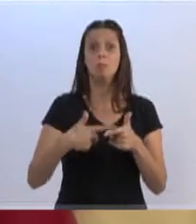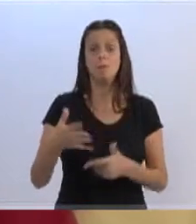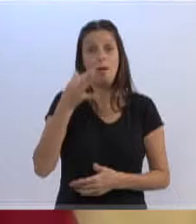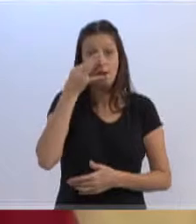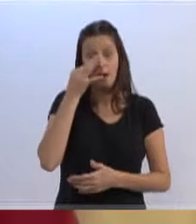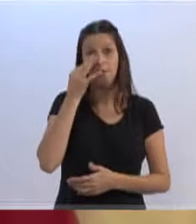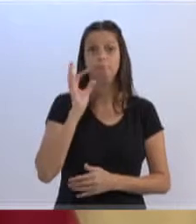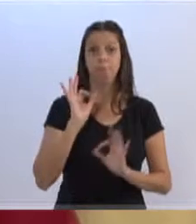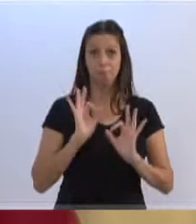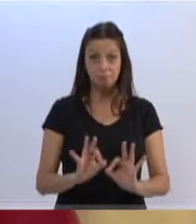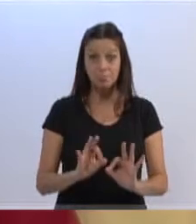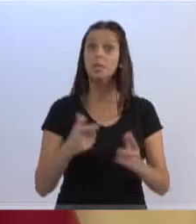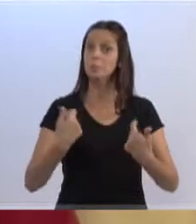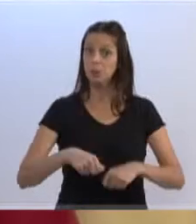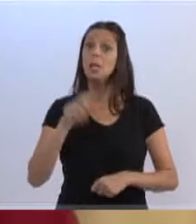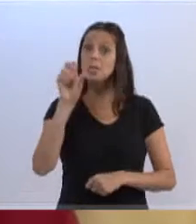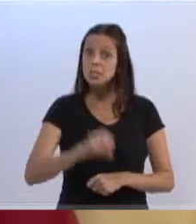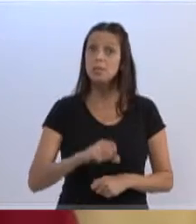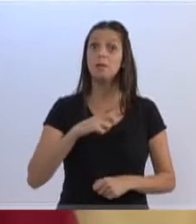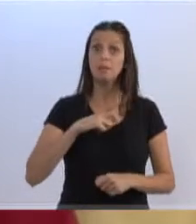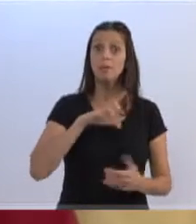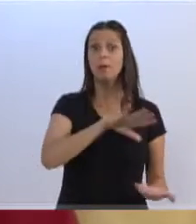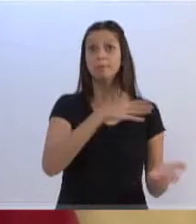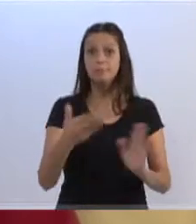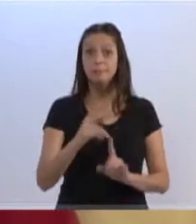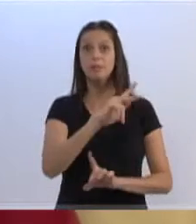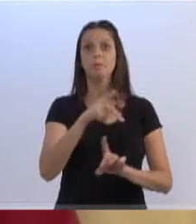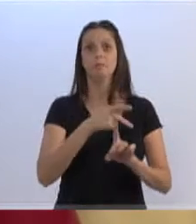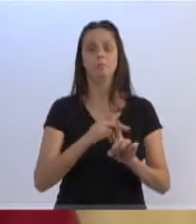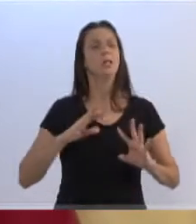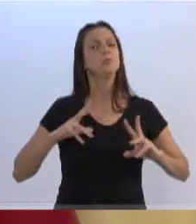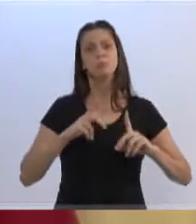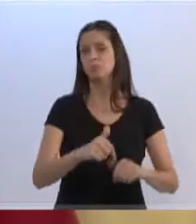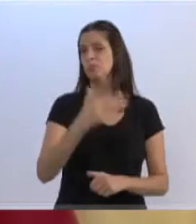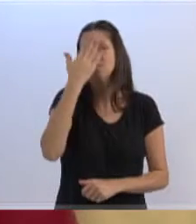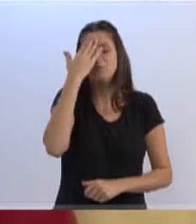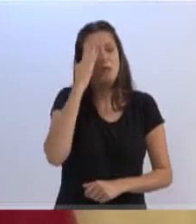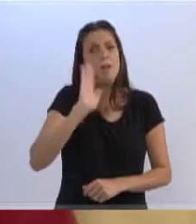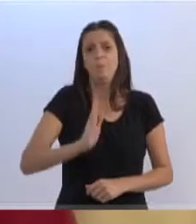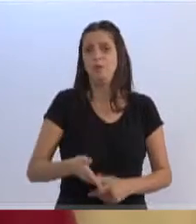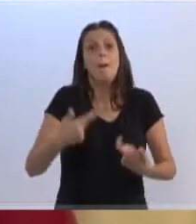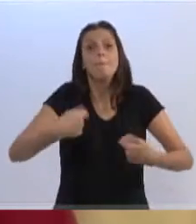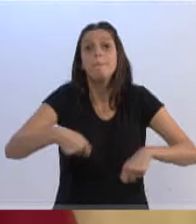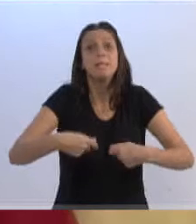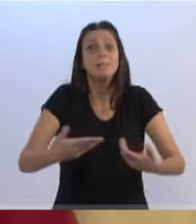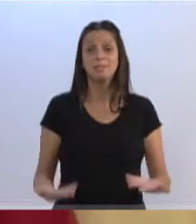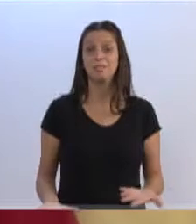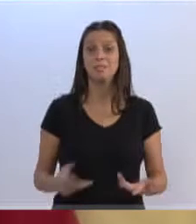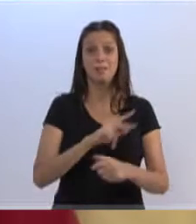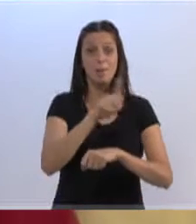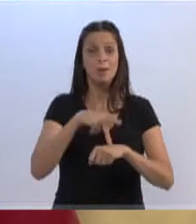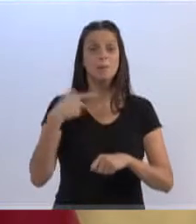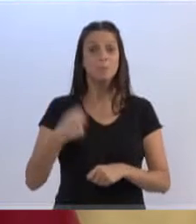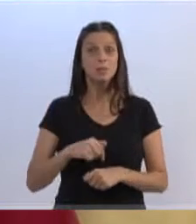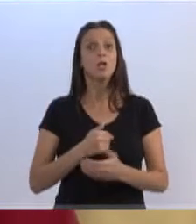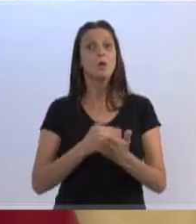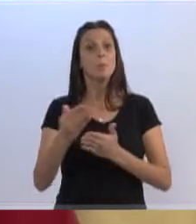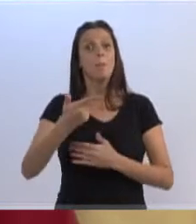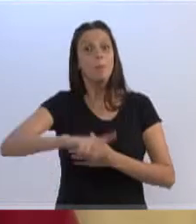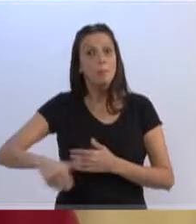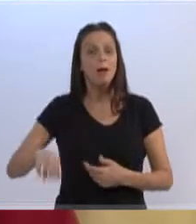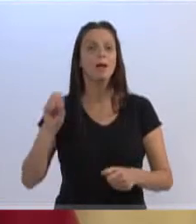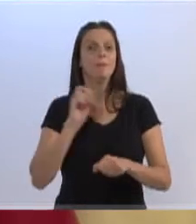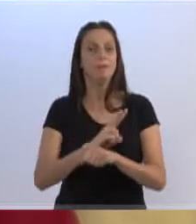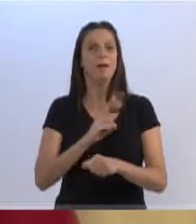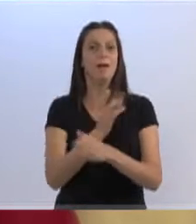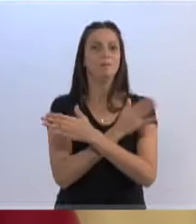realidade. Precisa sim haver a reforma da Previdência, e isso todo mundo sabe. O país precisa gerar emprego, precisa gerar renda,